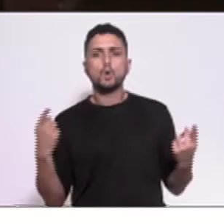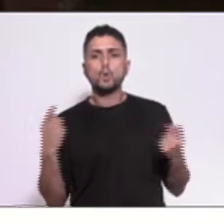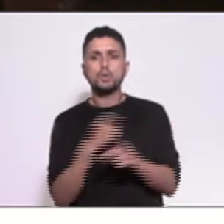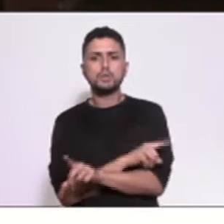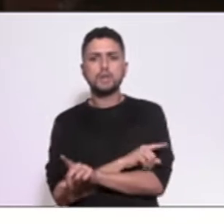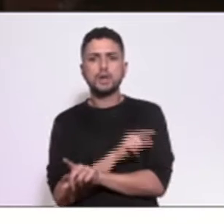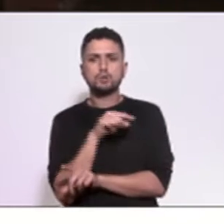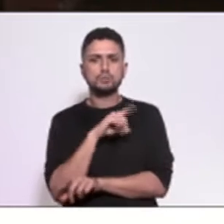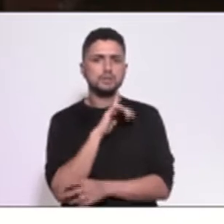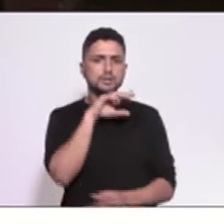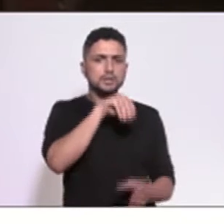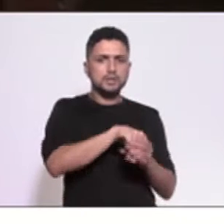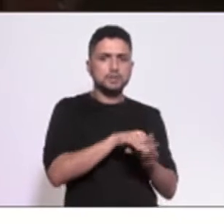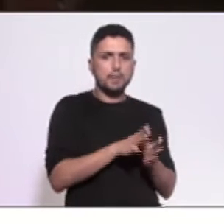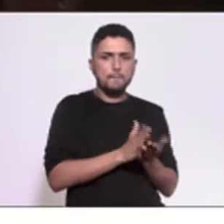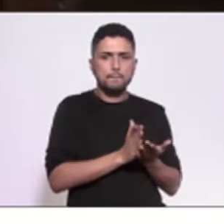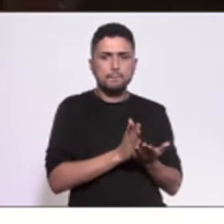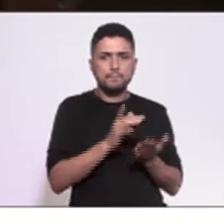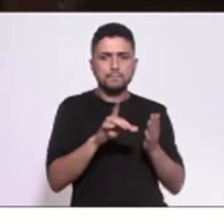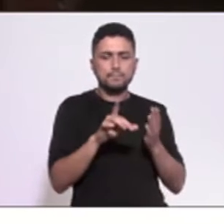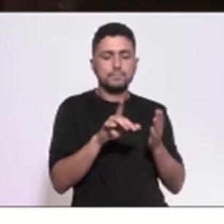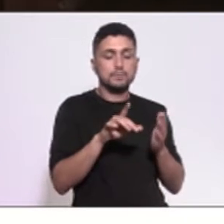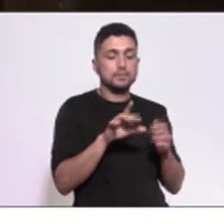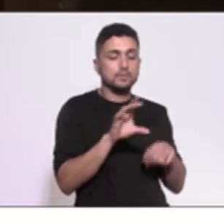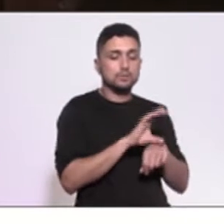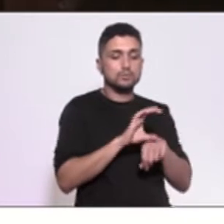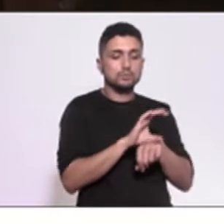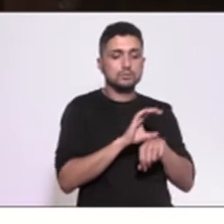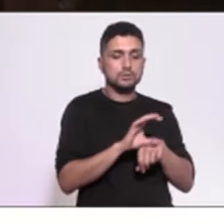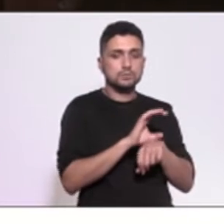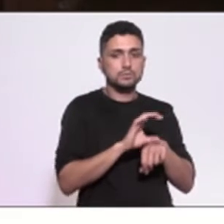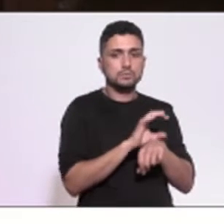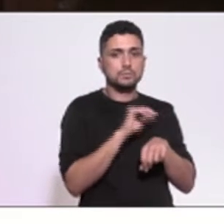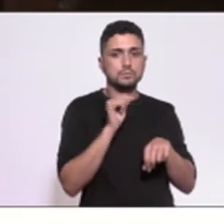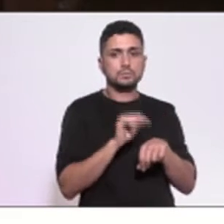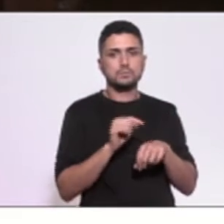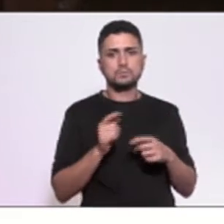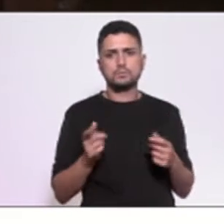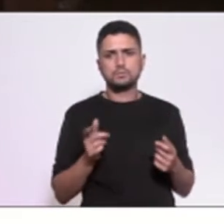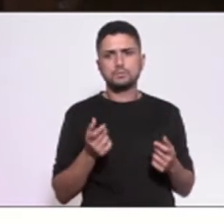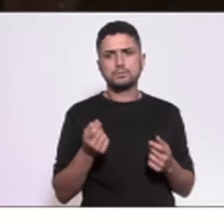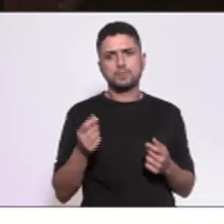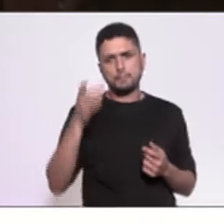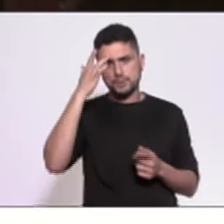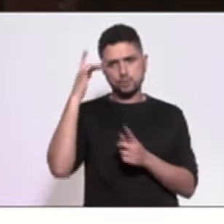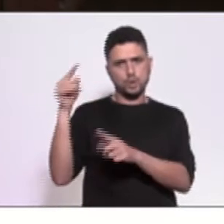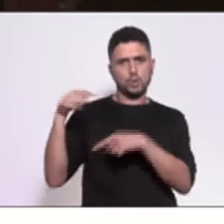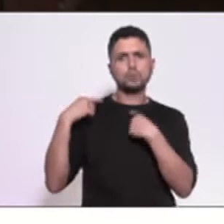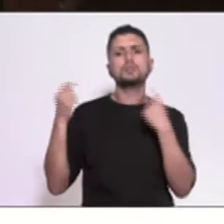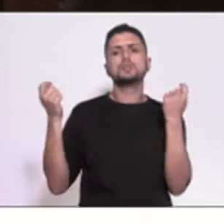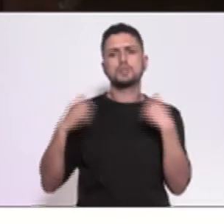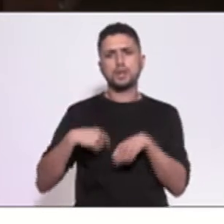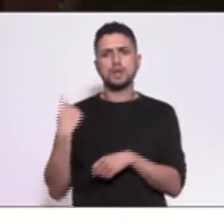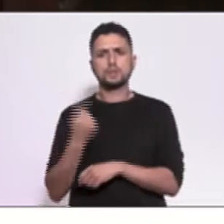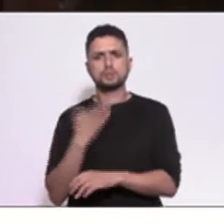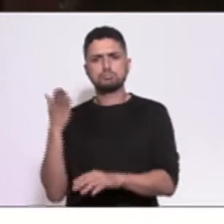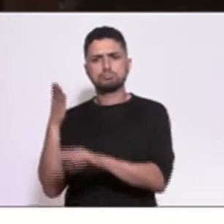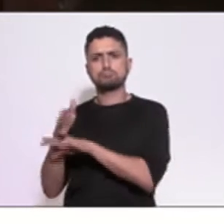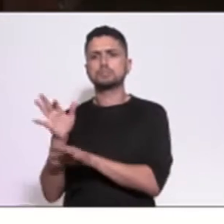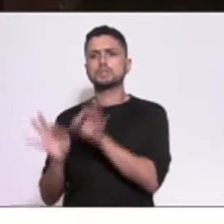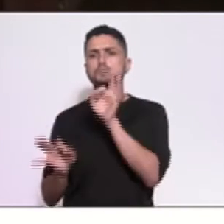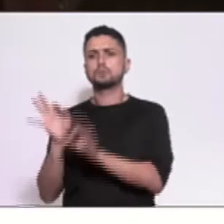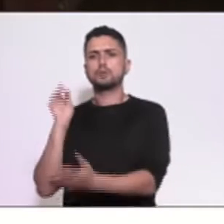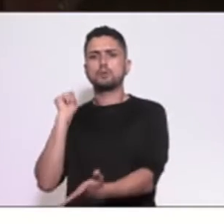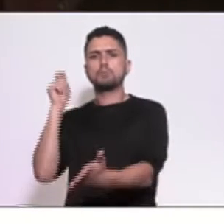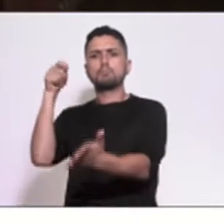está determinado? Se alguém assim proceder, nós temos o direito de irmos aos tribunais e clamarmos pelo restabelecimento